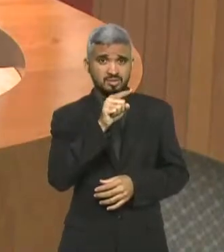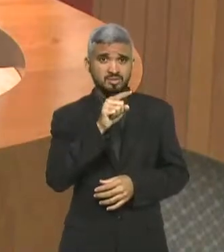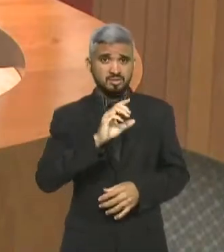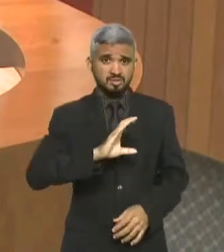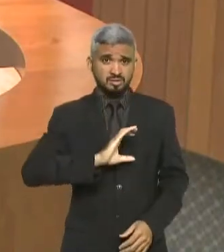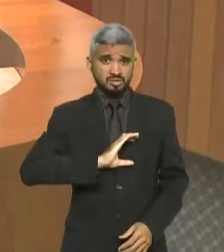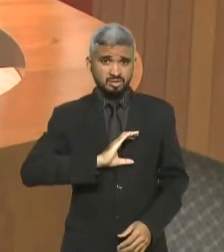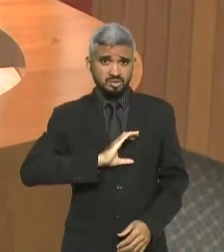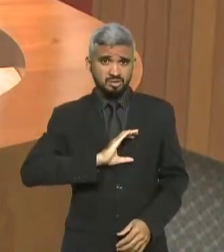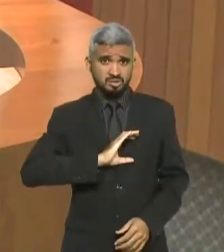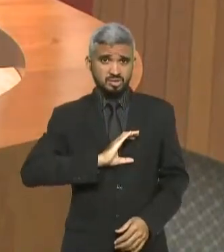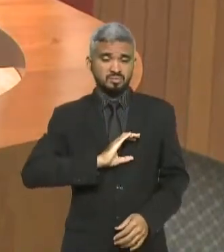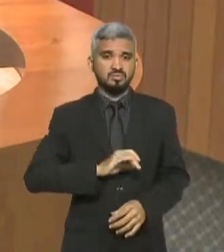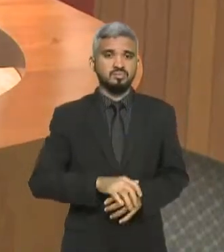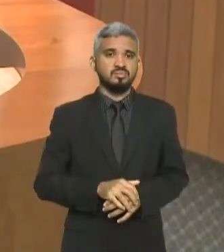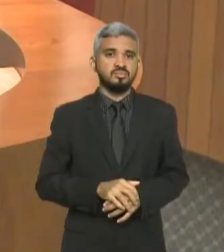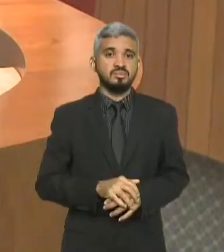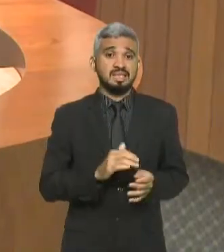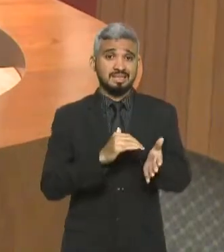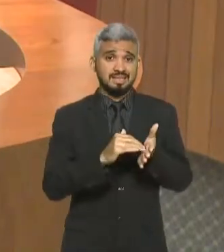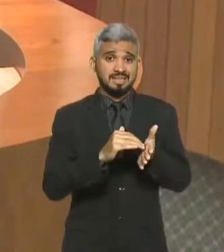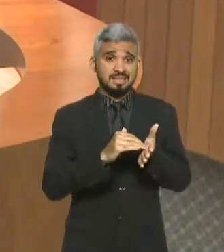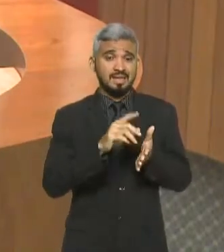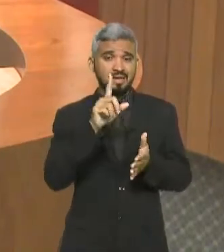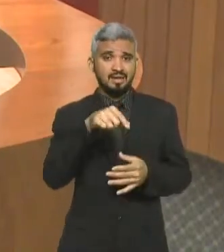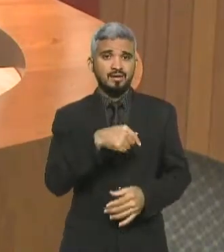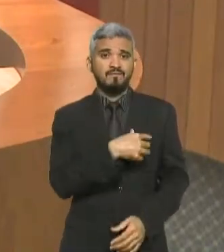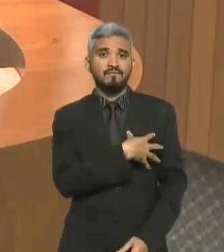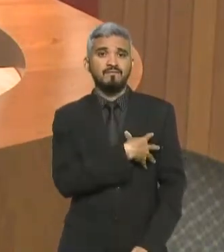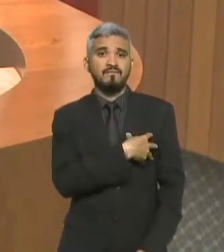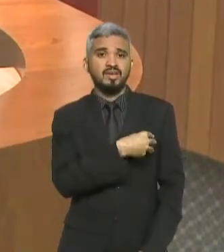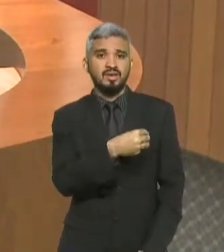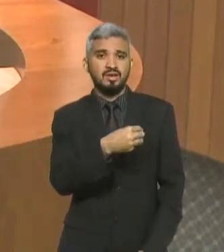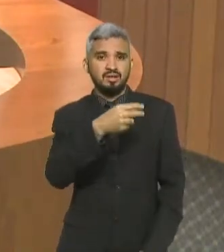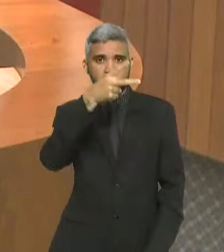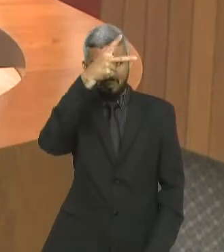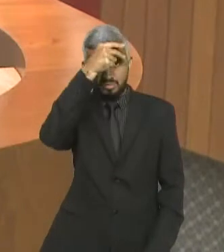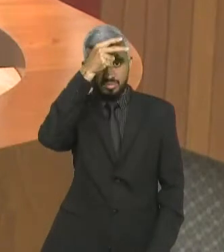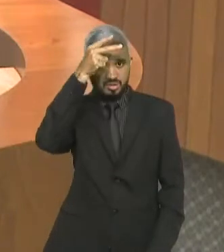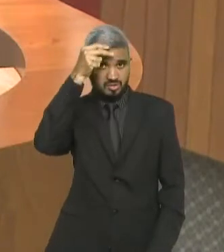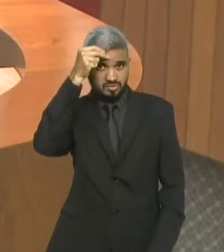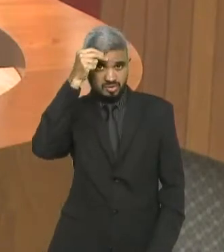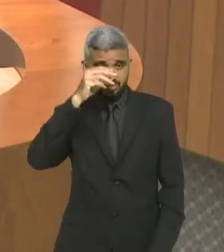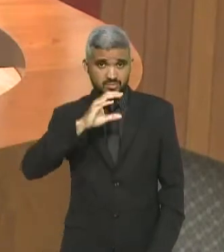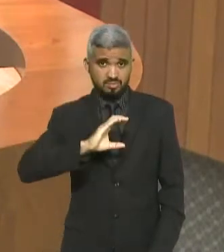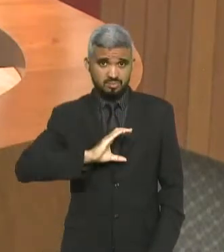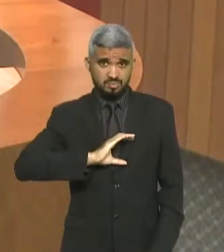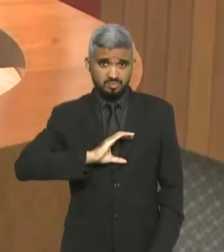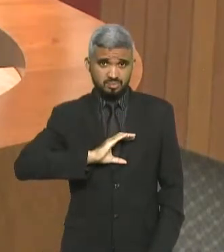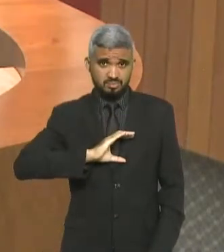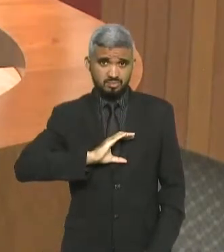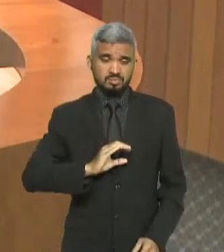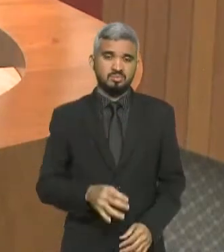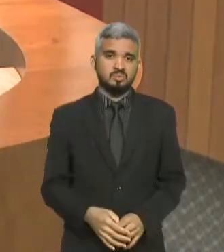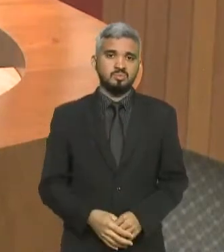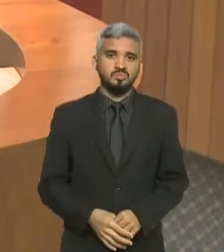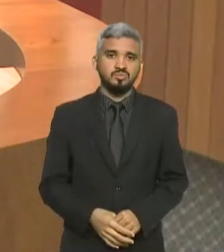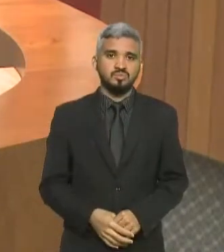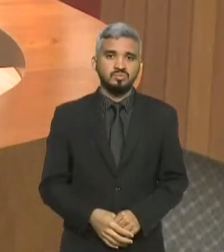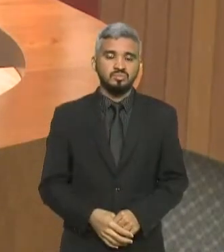a filha do prefeito de Caxias. Enquanto isso, deputado Ciro